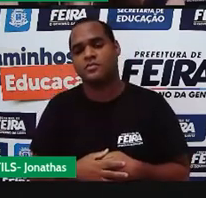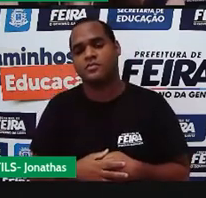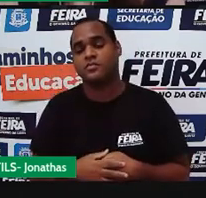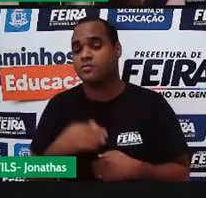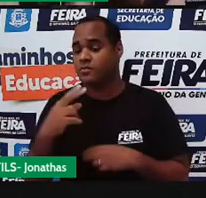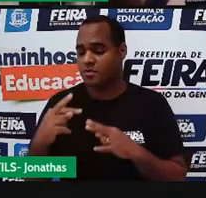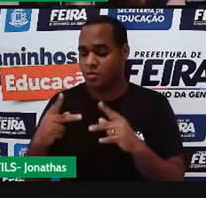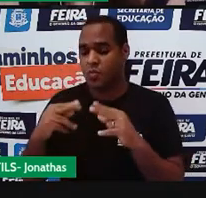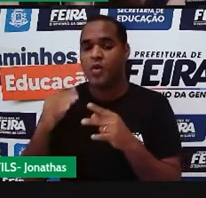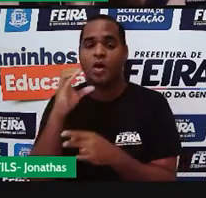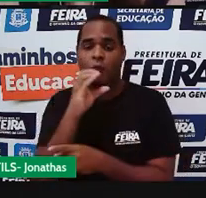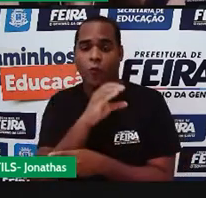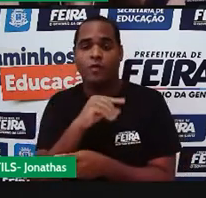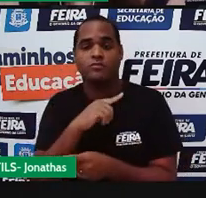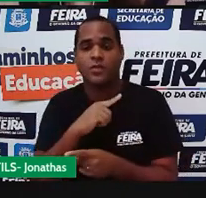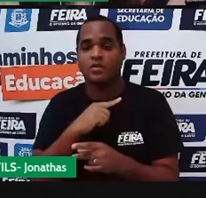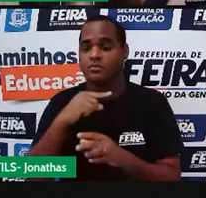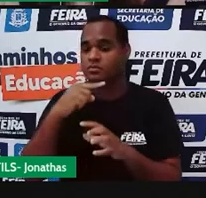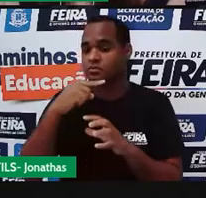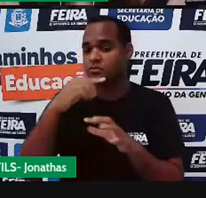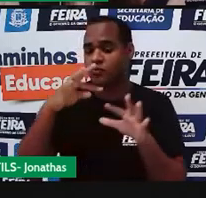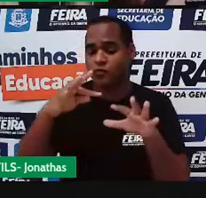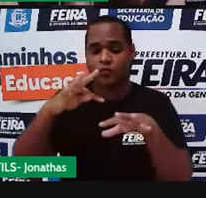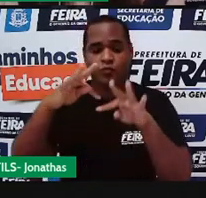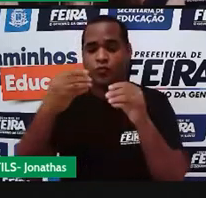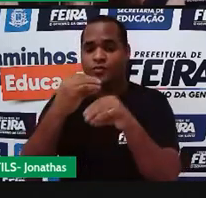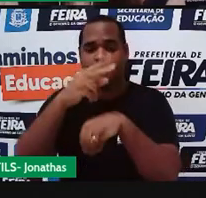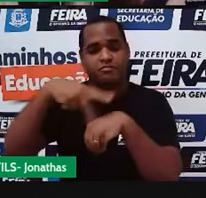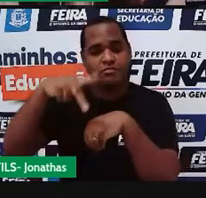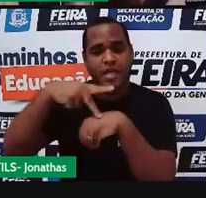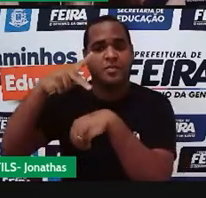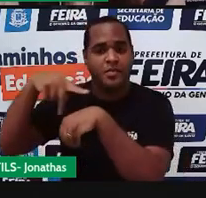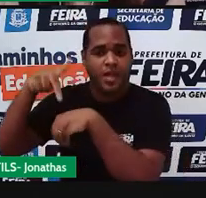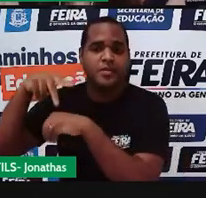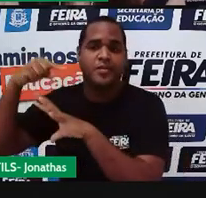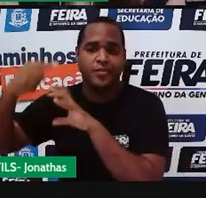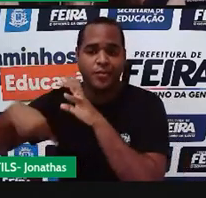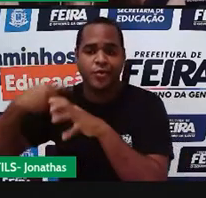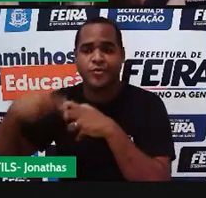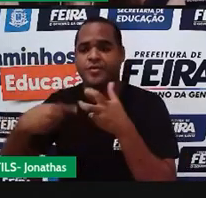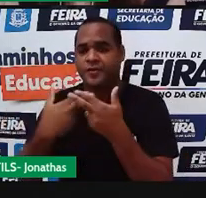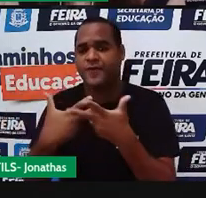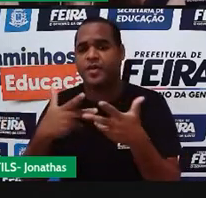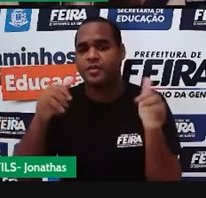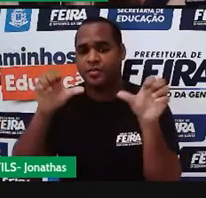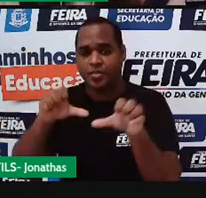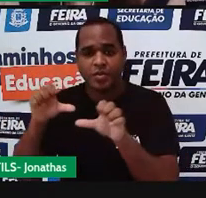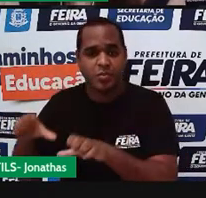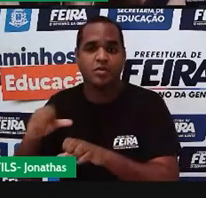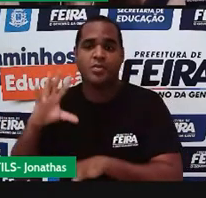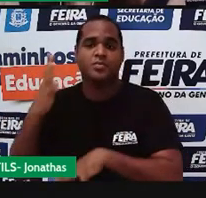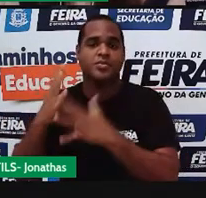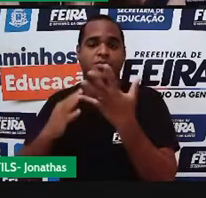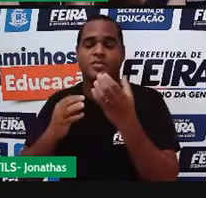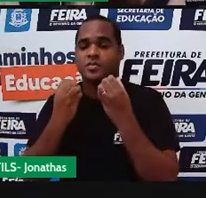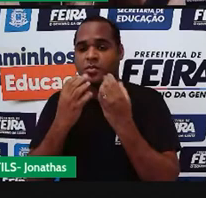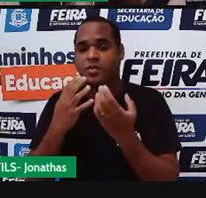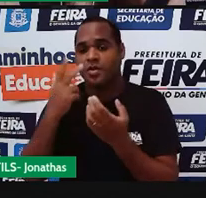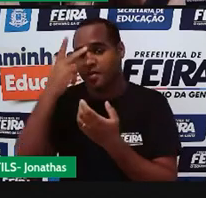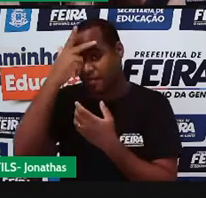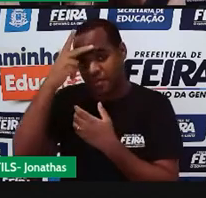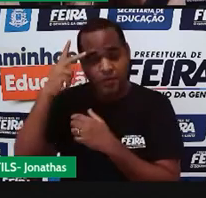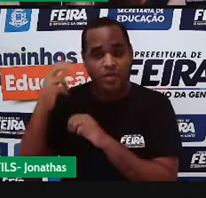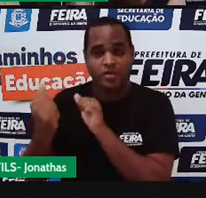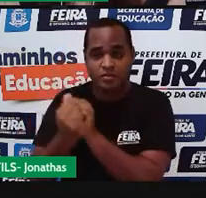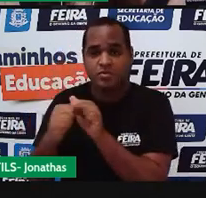com a mudança climática afeta todos os países do mundo produzindo o impacto negativo em sua economia a vida das pessoas